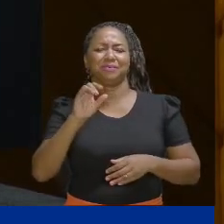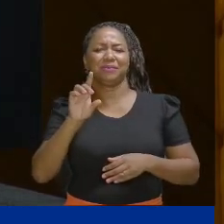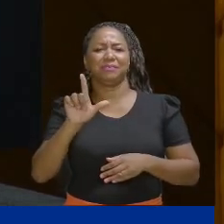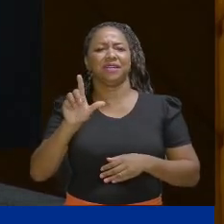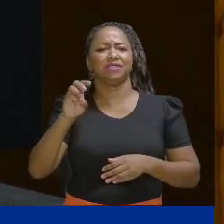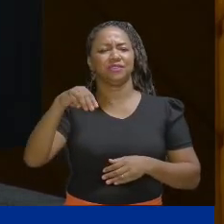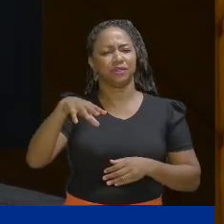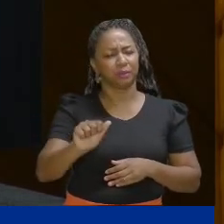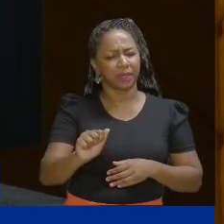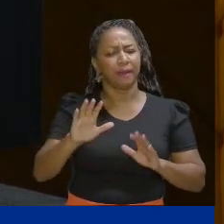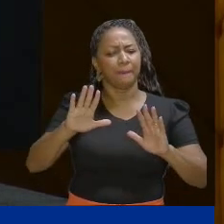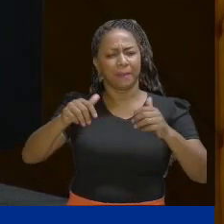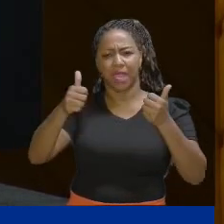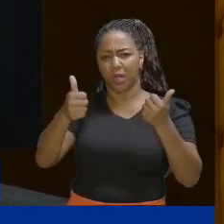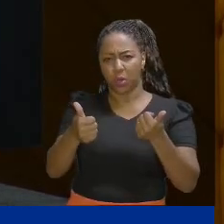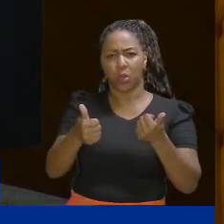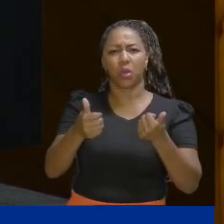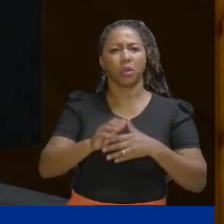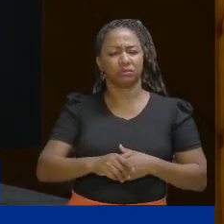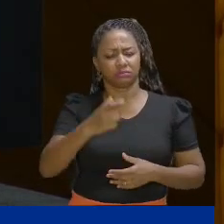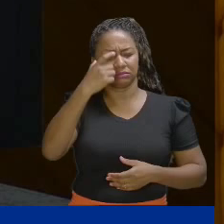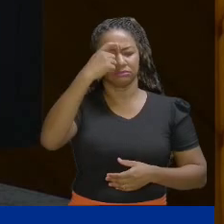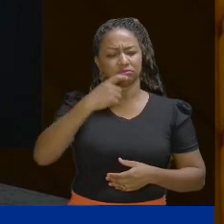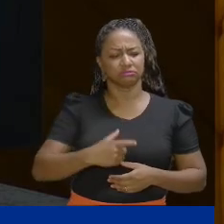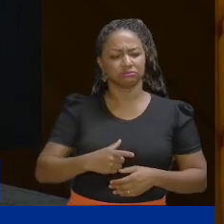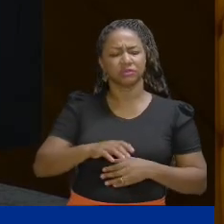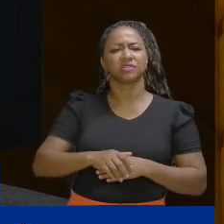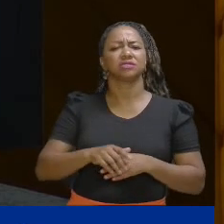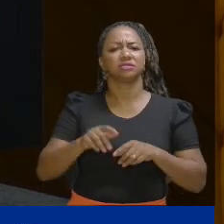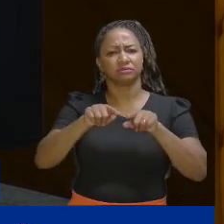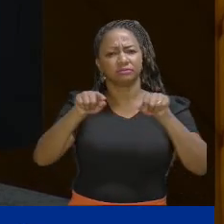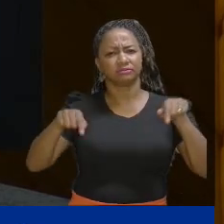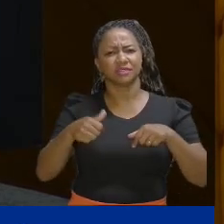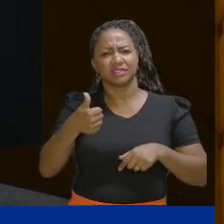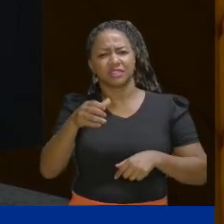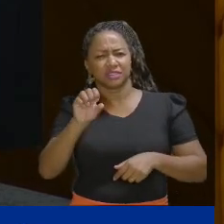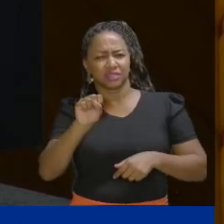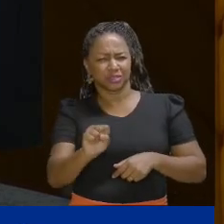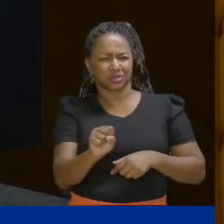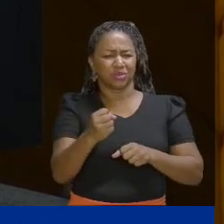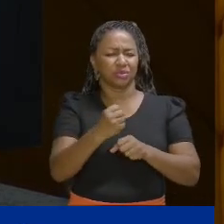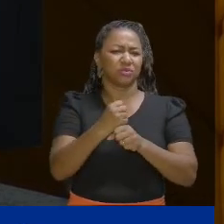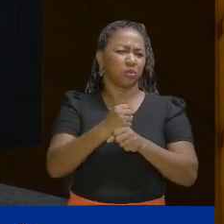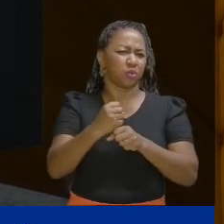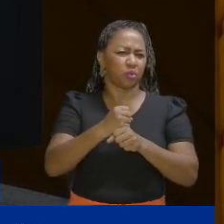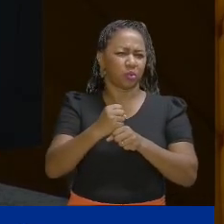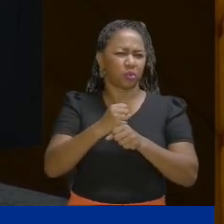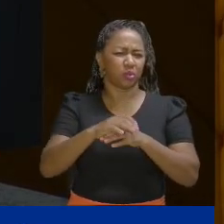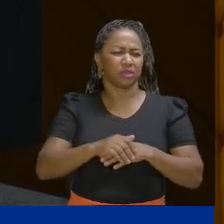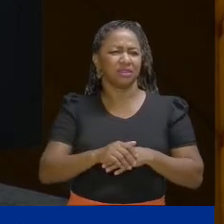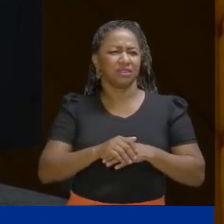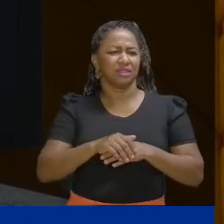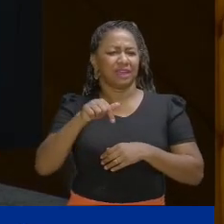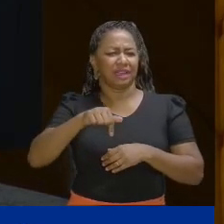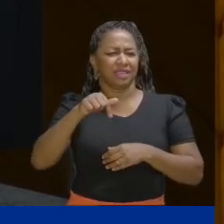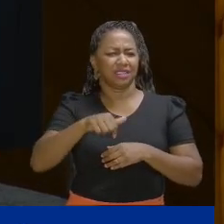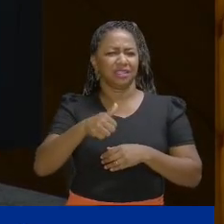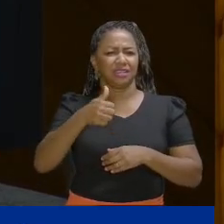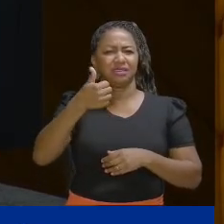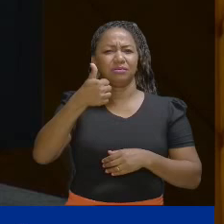era o melhor perfil. Ela já está na SAL há 18 anos, está conosco aqui desde